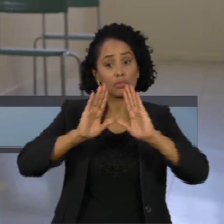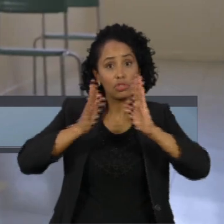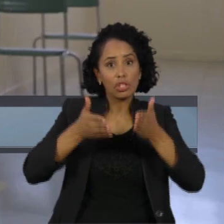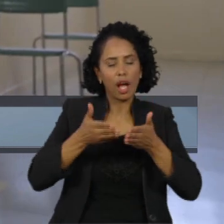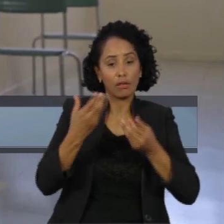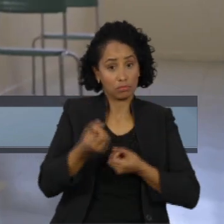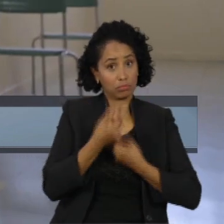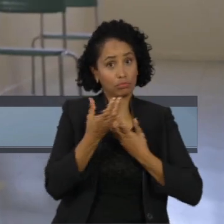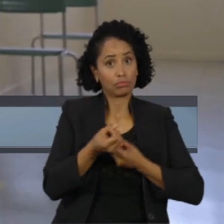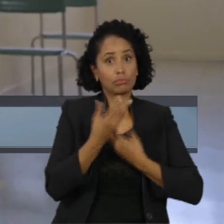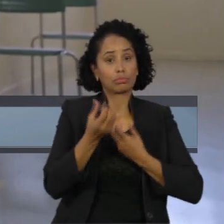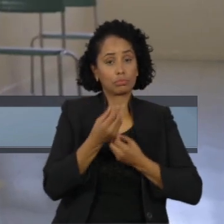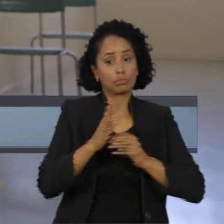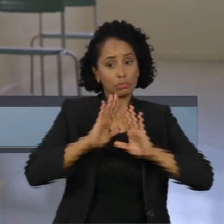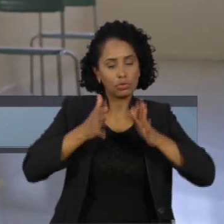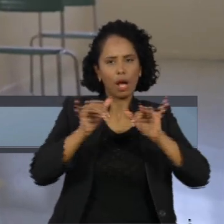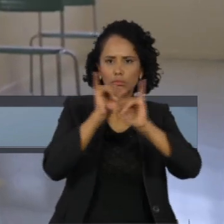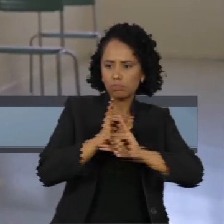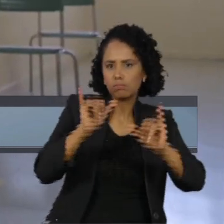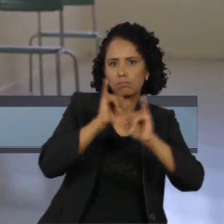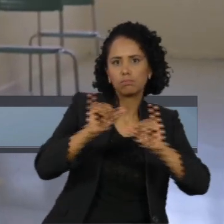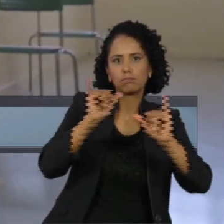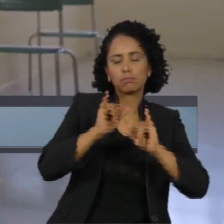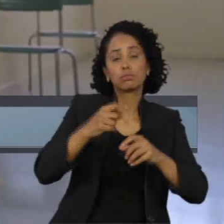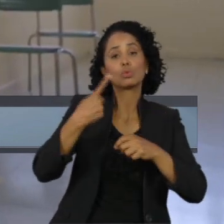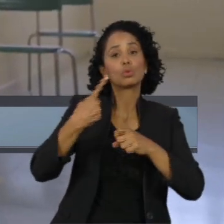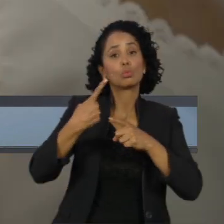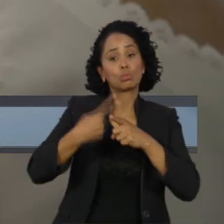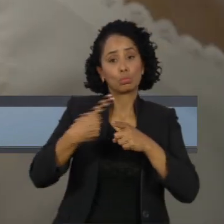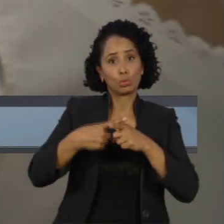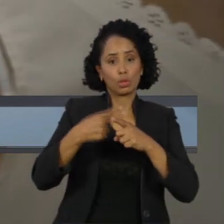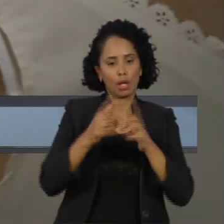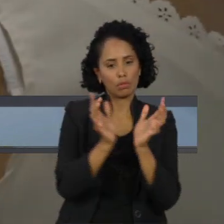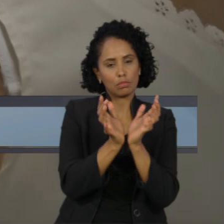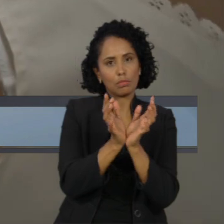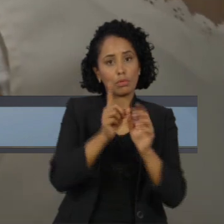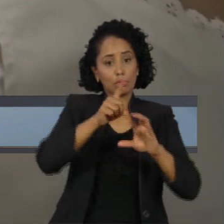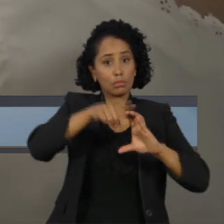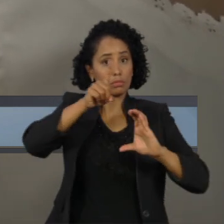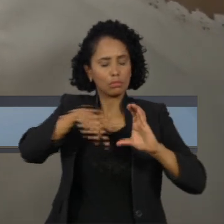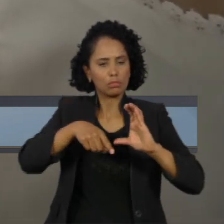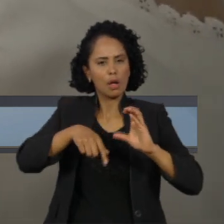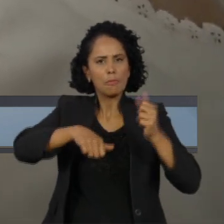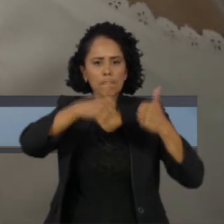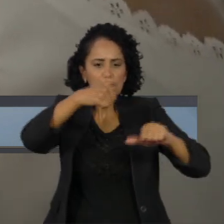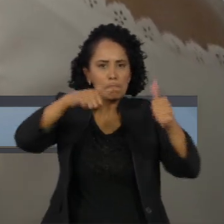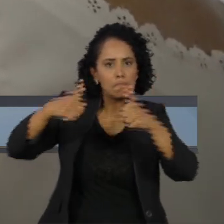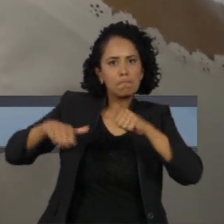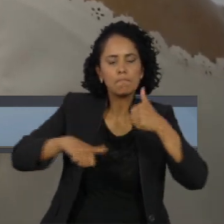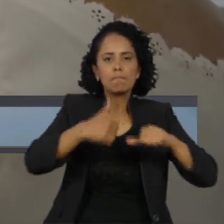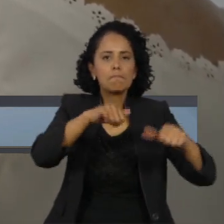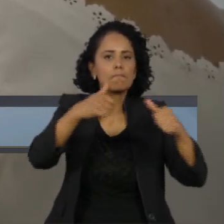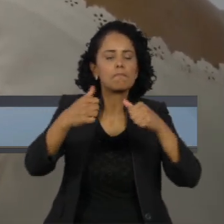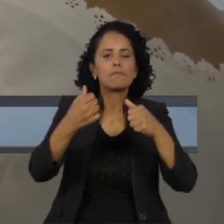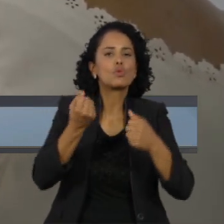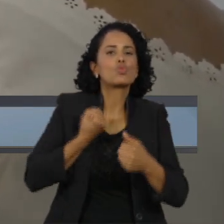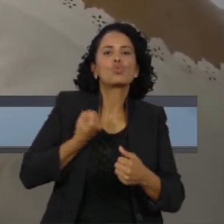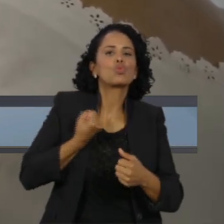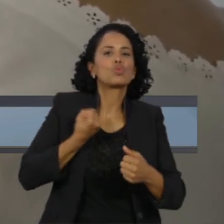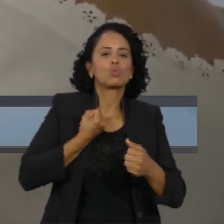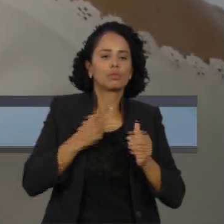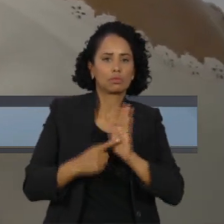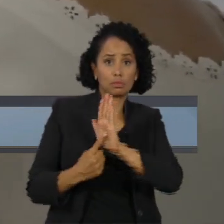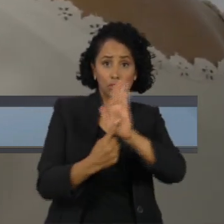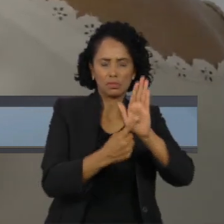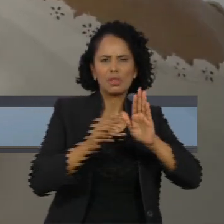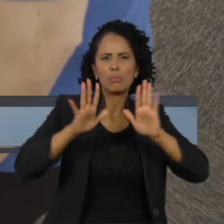ser publicados para a comunidade científica balizar todos esses números que foram mostrados, mas o que chama atenção